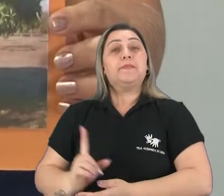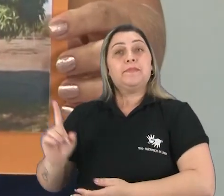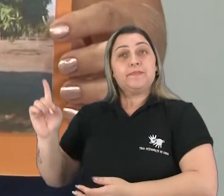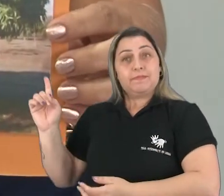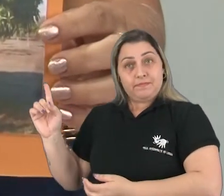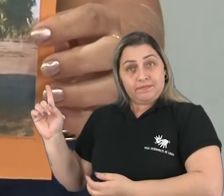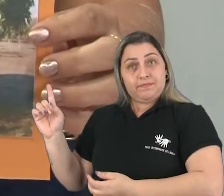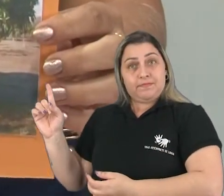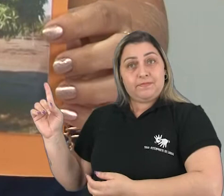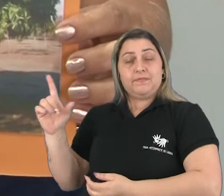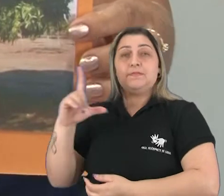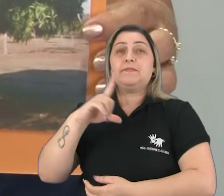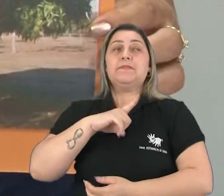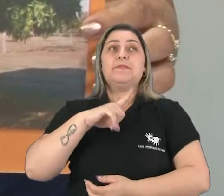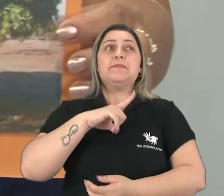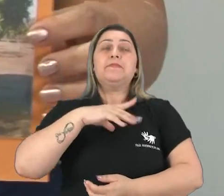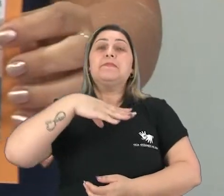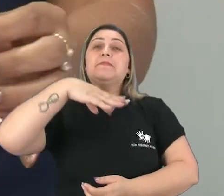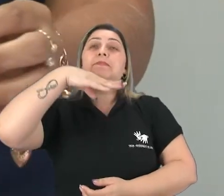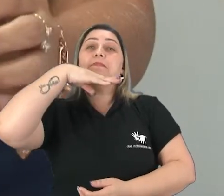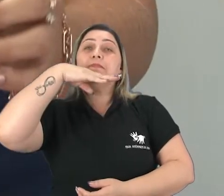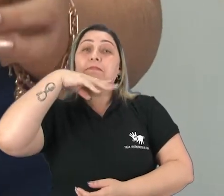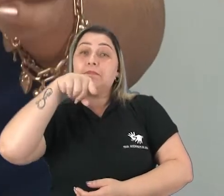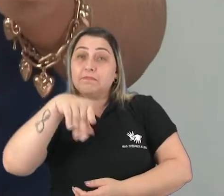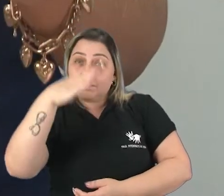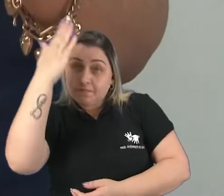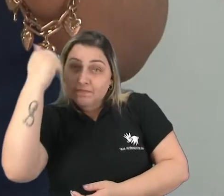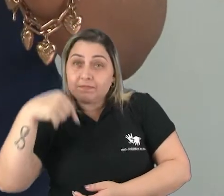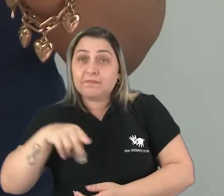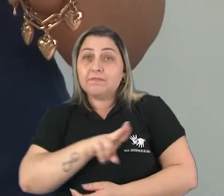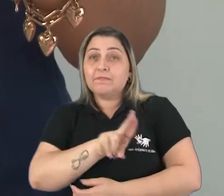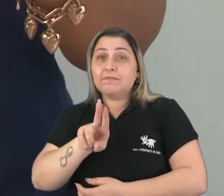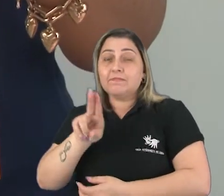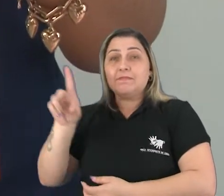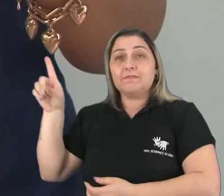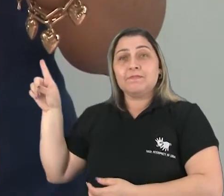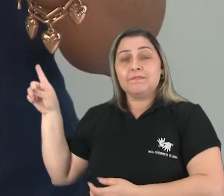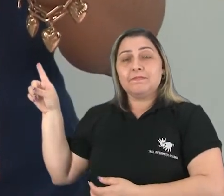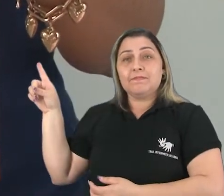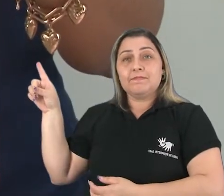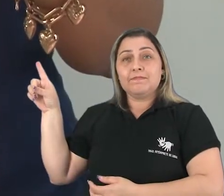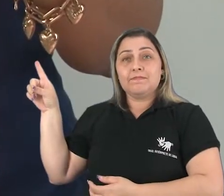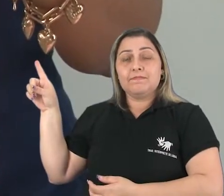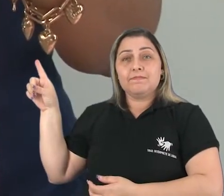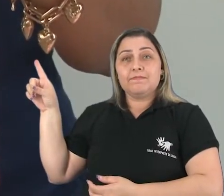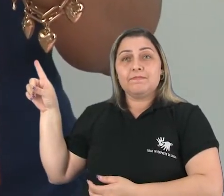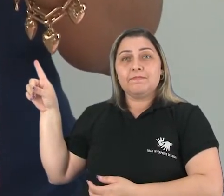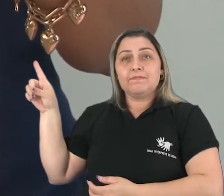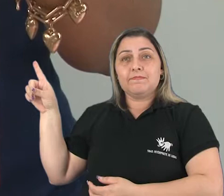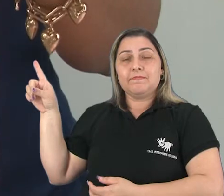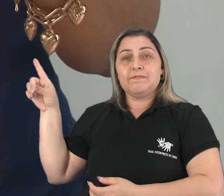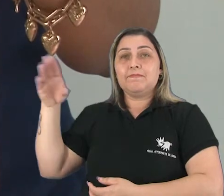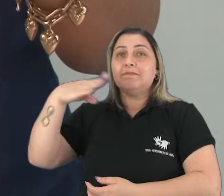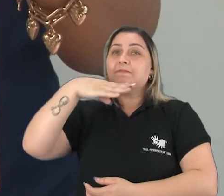E aqui nós temos, quem sabe o nome desta planta frutífera?